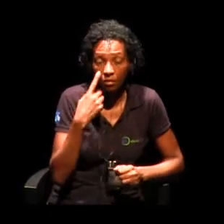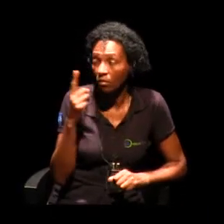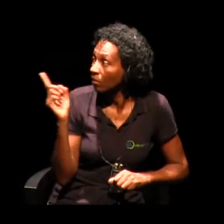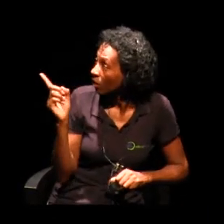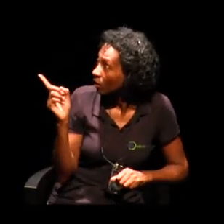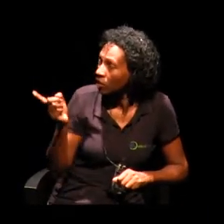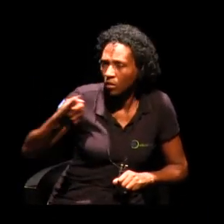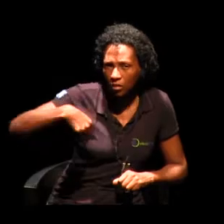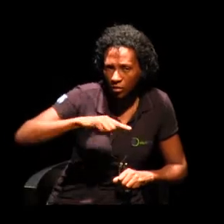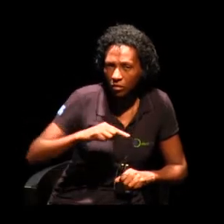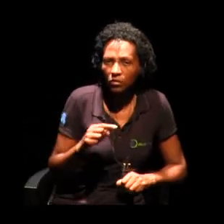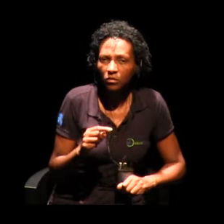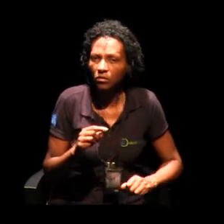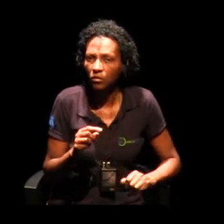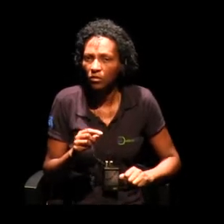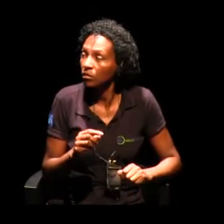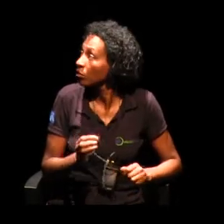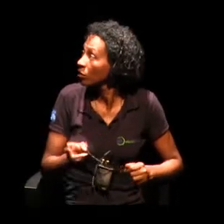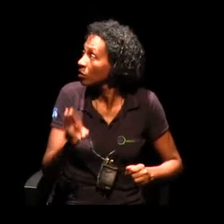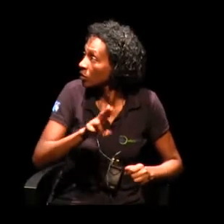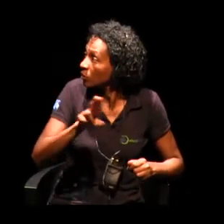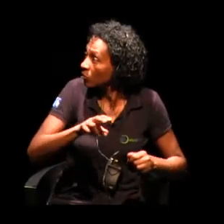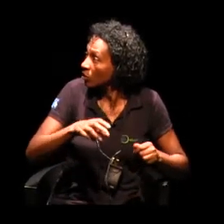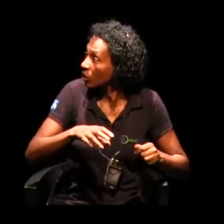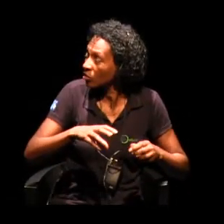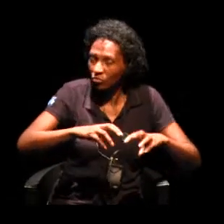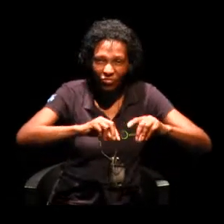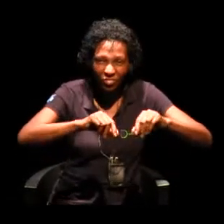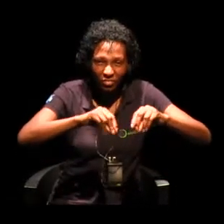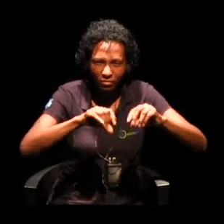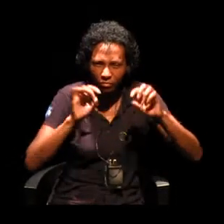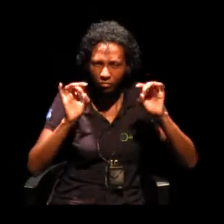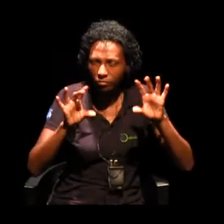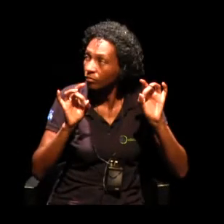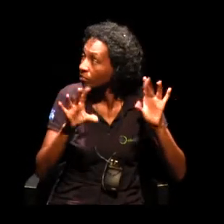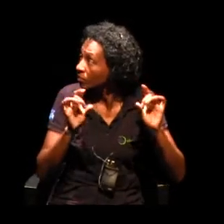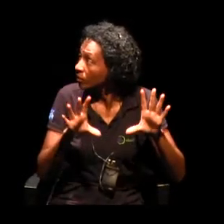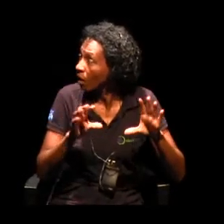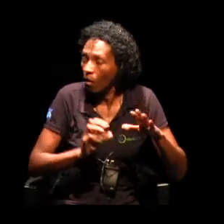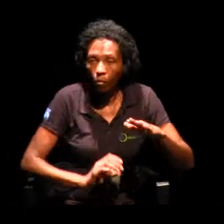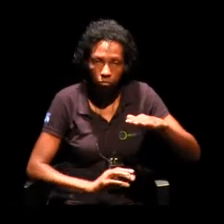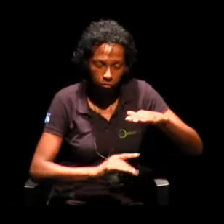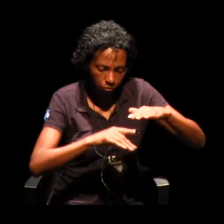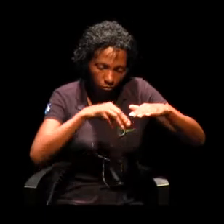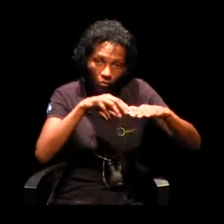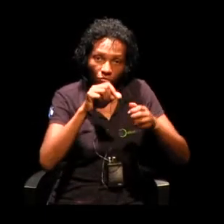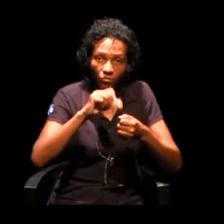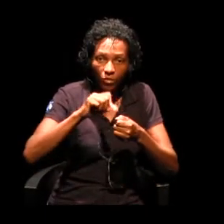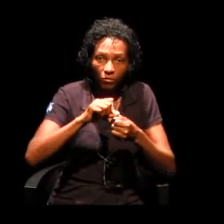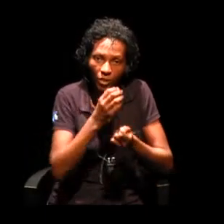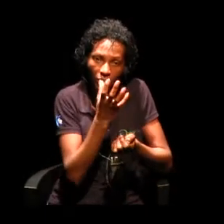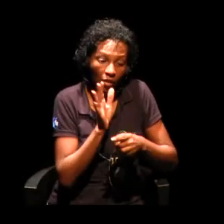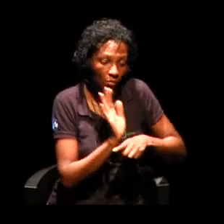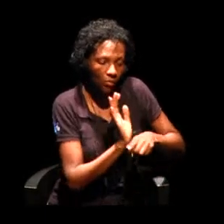nós não precisávamos. Aqui vocês estão vendo, nós estamos preenchendo com essa terra